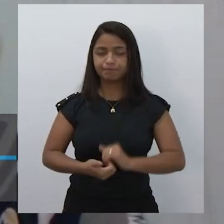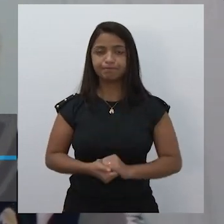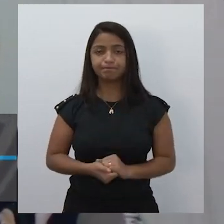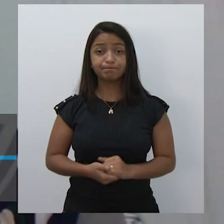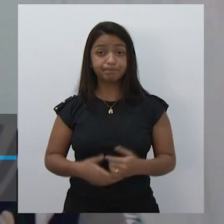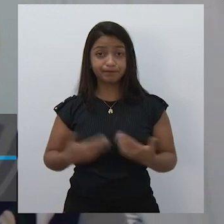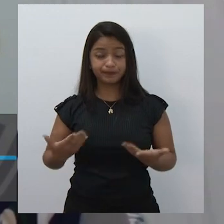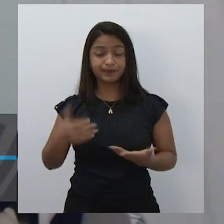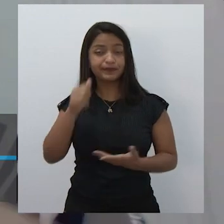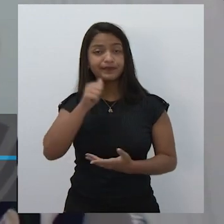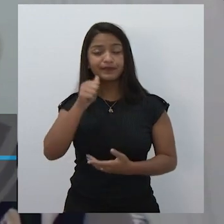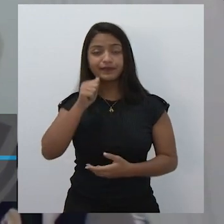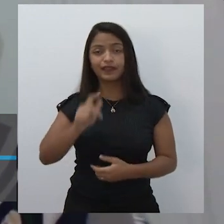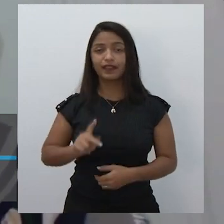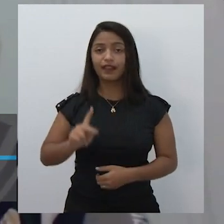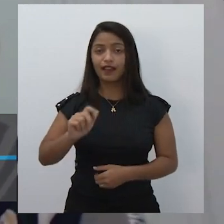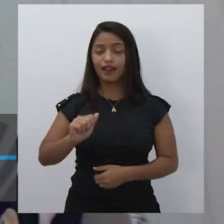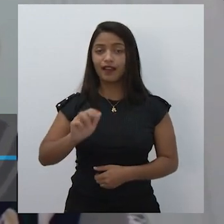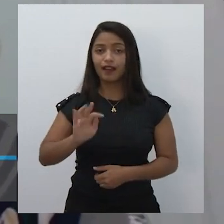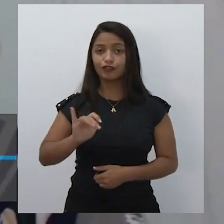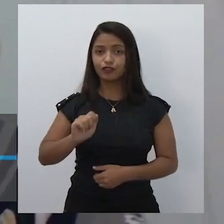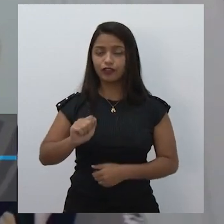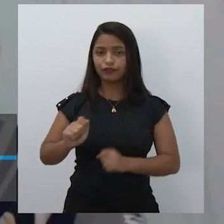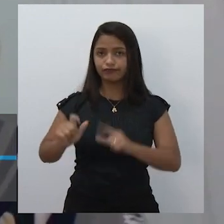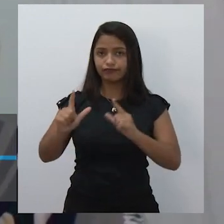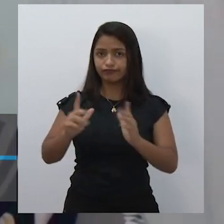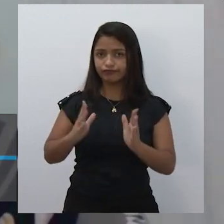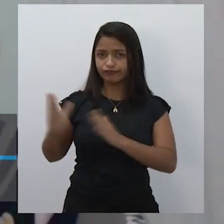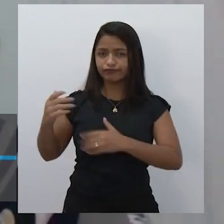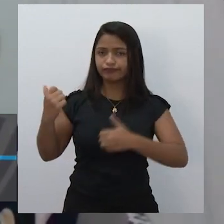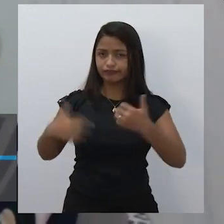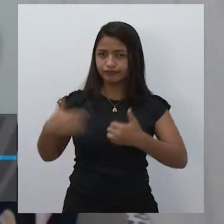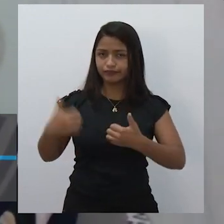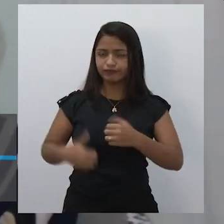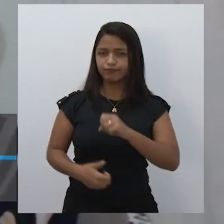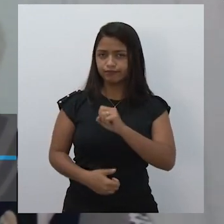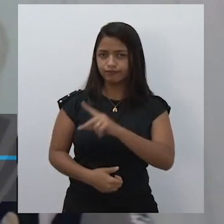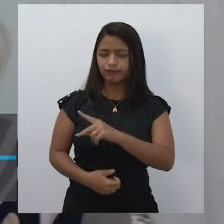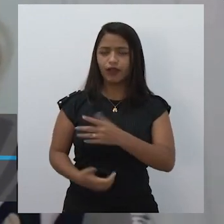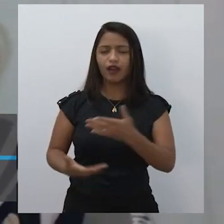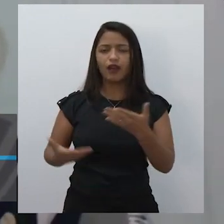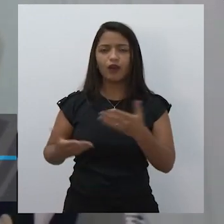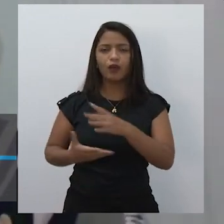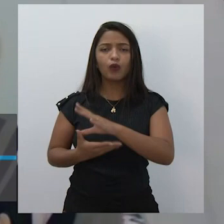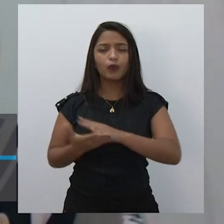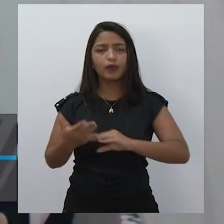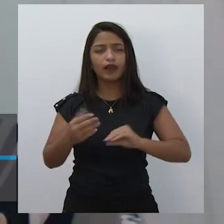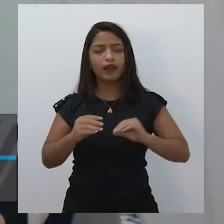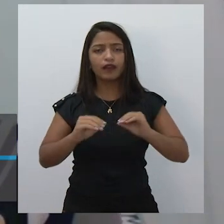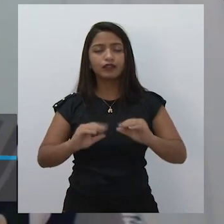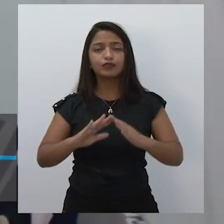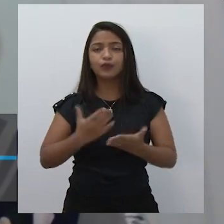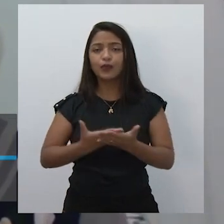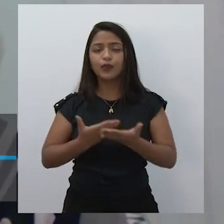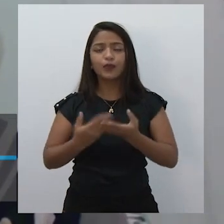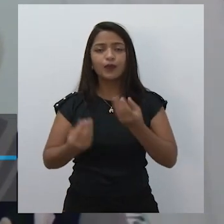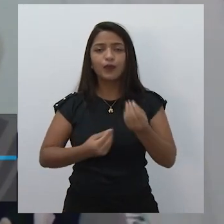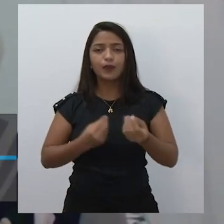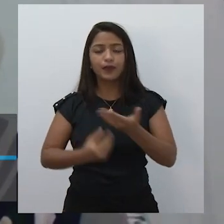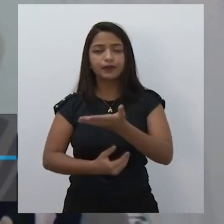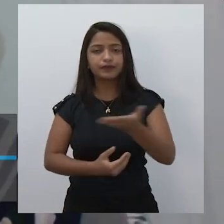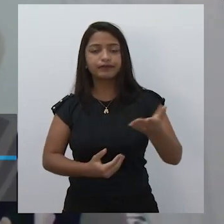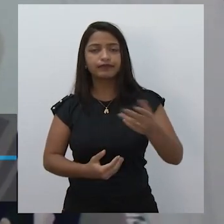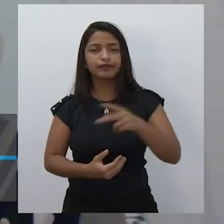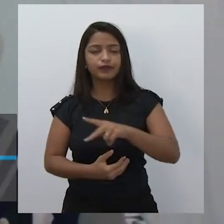da Kátia, né, como nós vamos começar a implementar tudo isso na escola, né? Como vai chegar isso até vocês, professores, né? Como nós